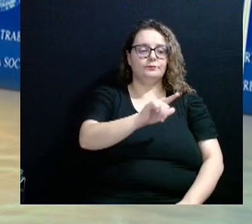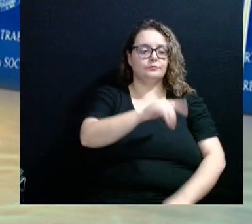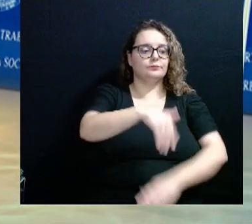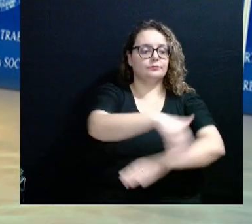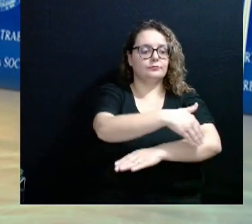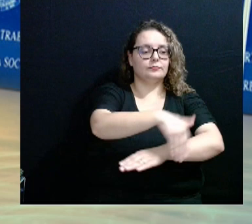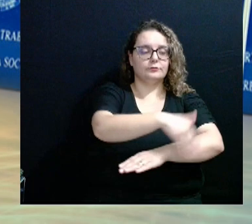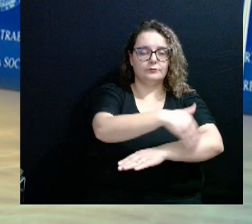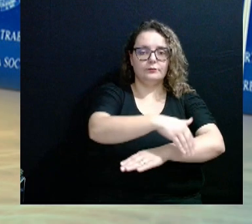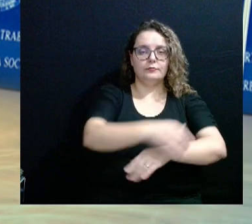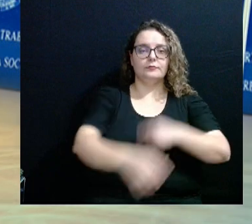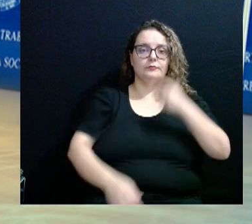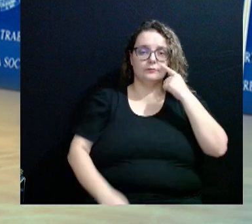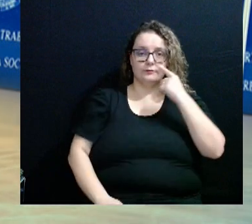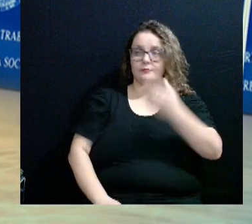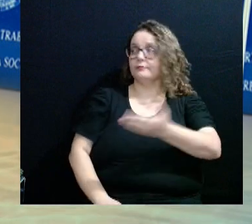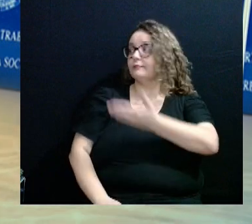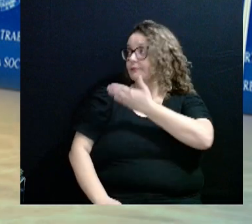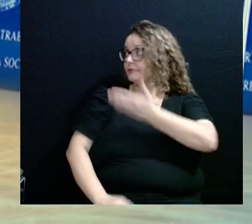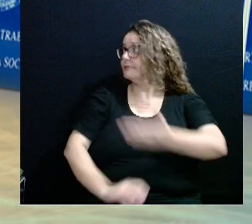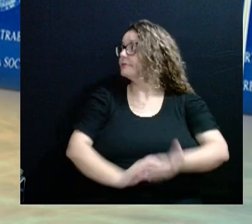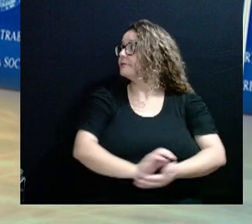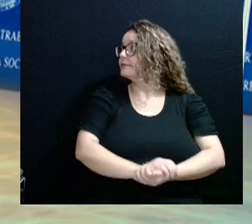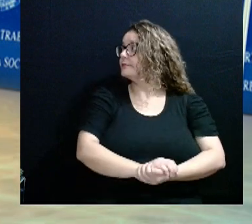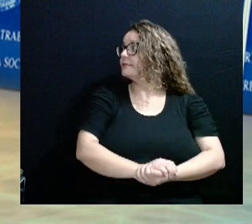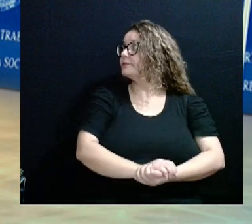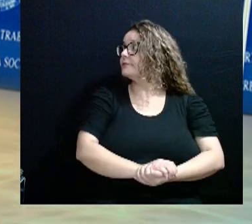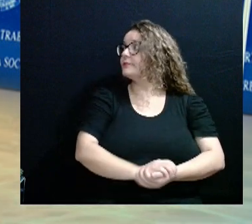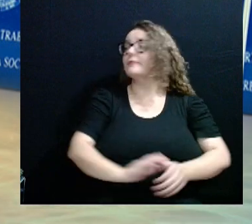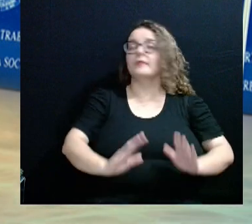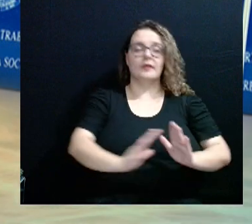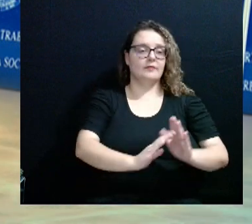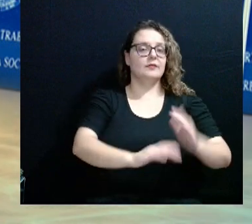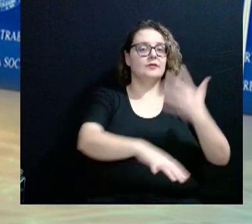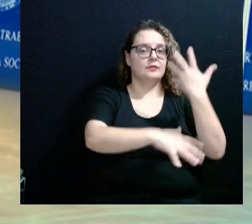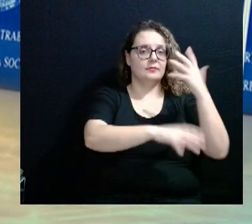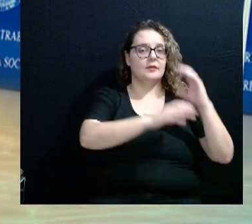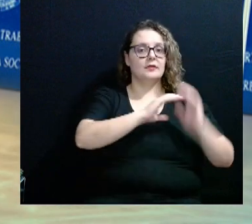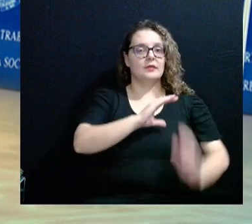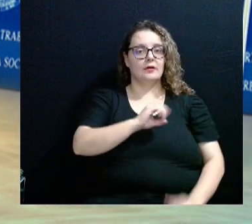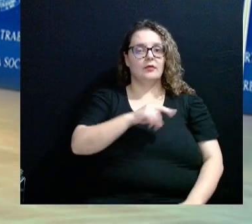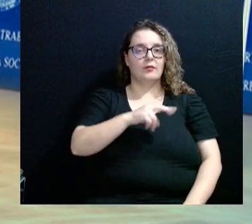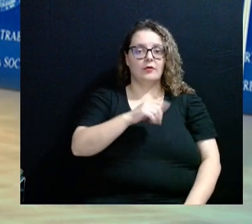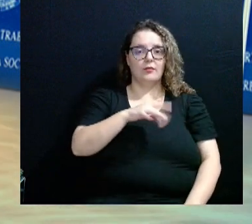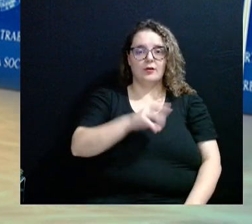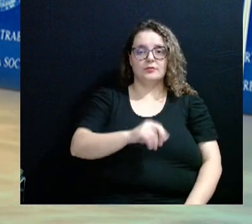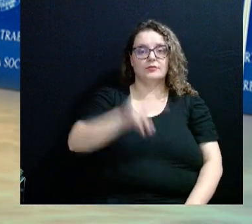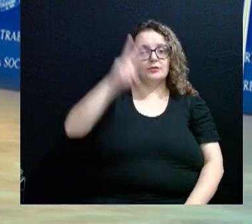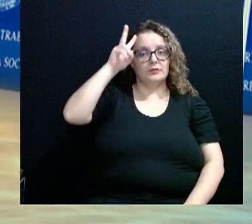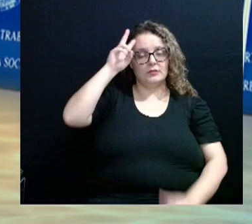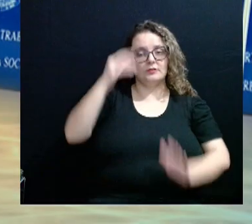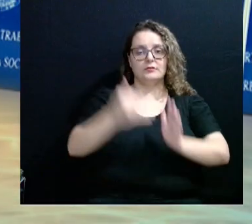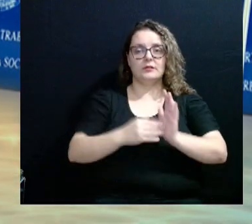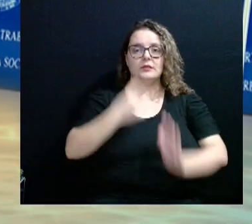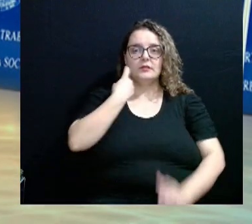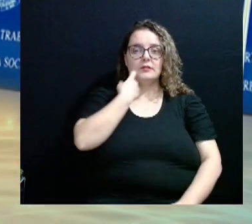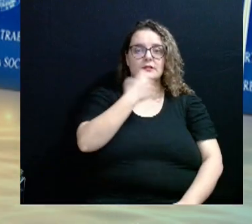frente à Praça da Concórdia, de segunda a sexta-feira, das 8h da manhã às 4h da